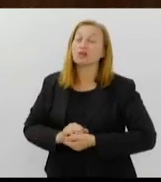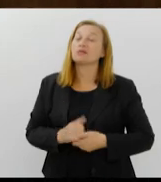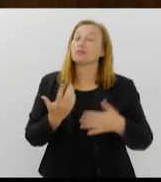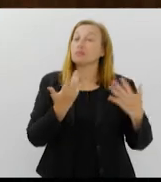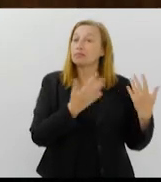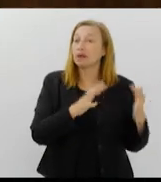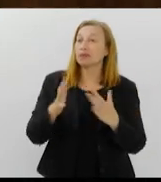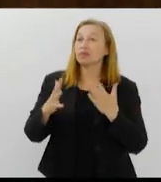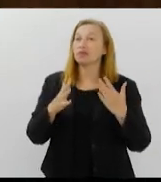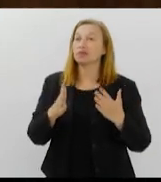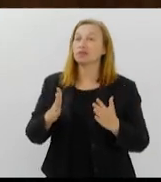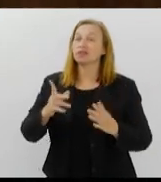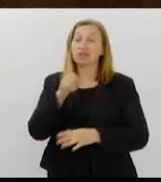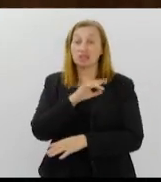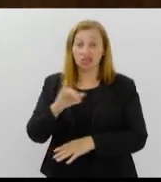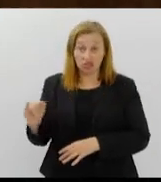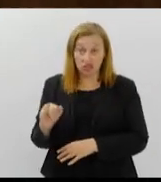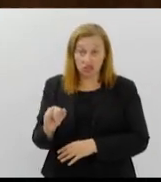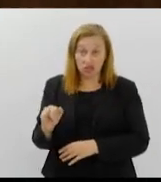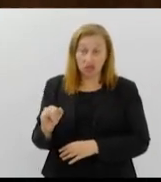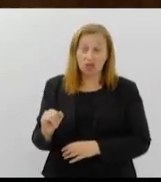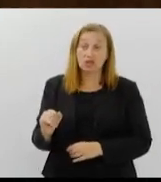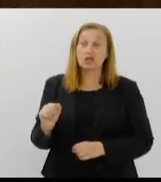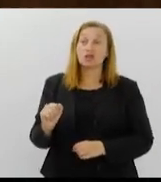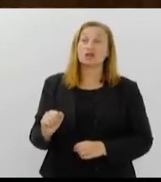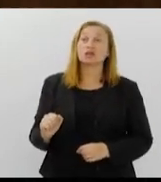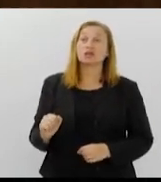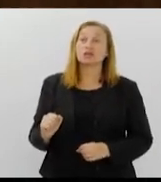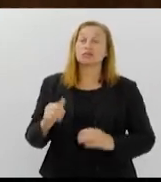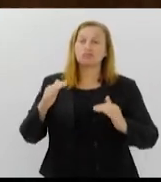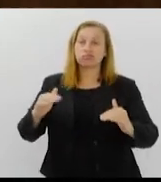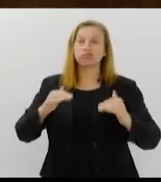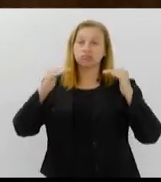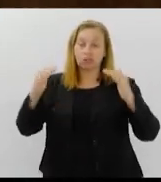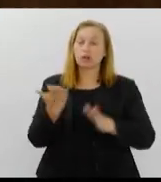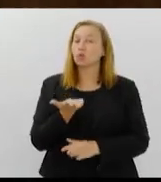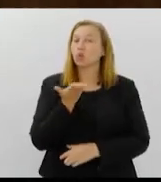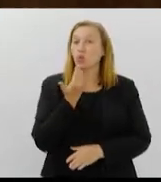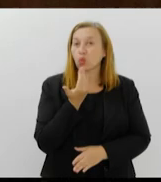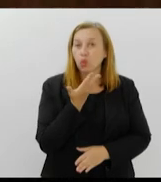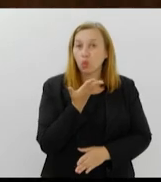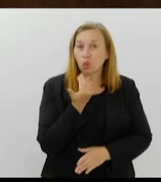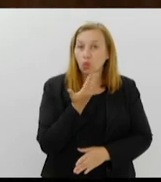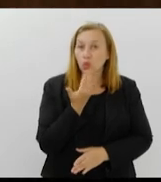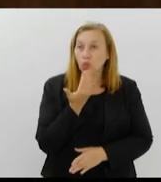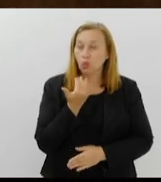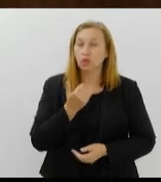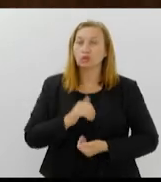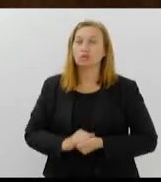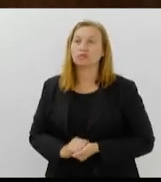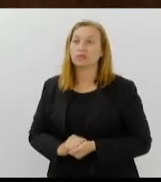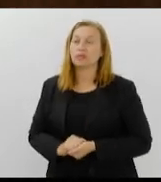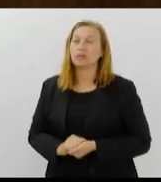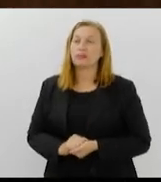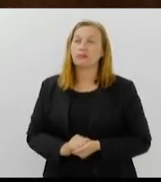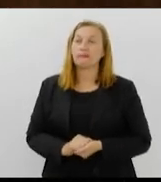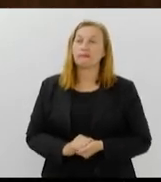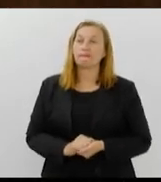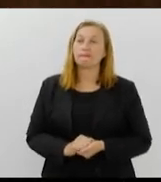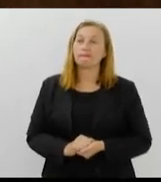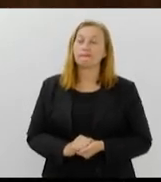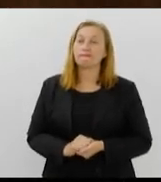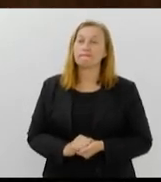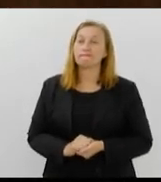celebra, diante dessa data, o Dia da Soberania Alimentar, então, o Dia da Soberania Alimentar dos